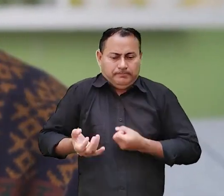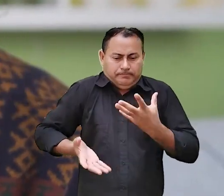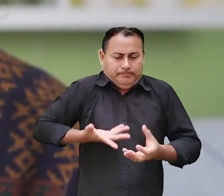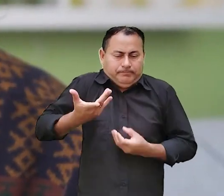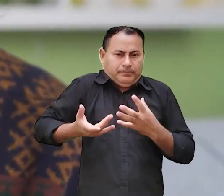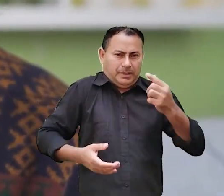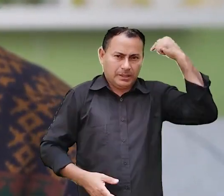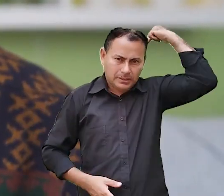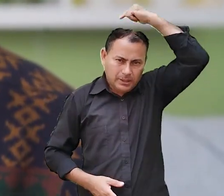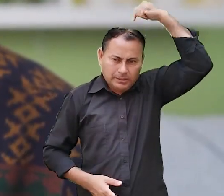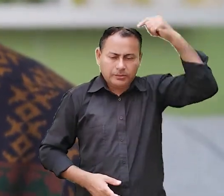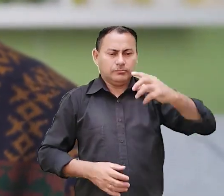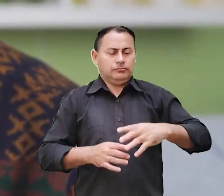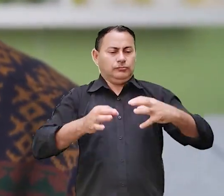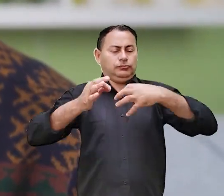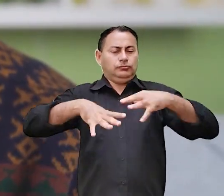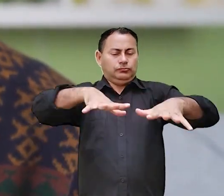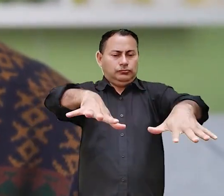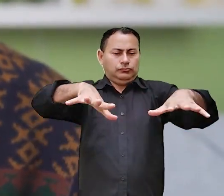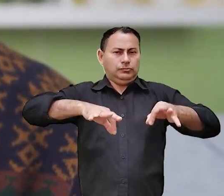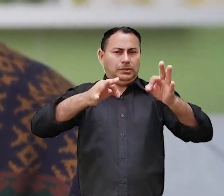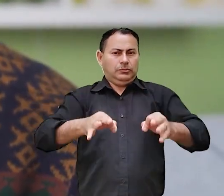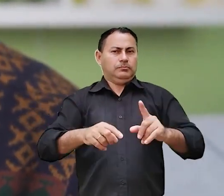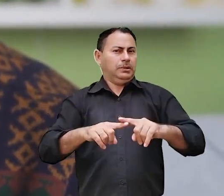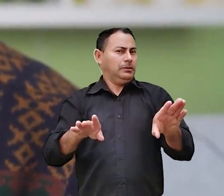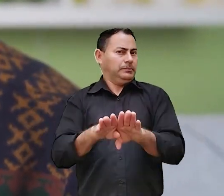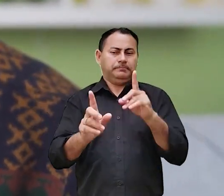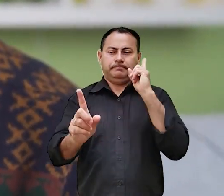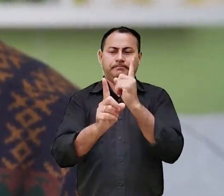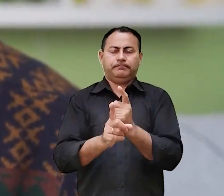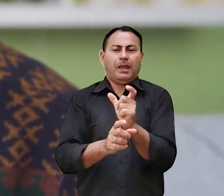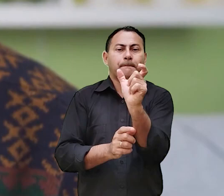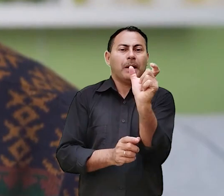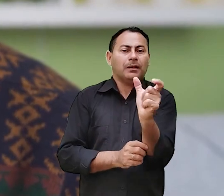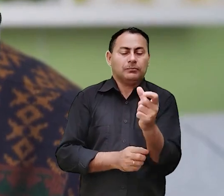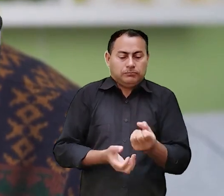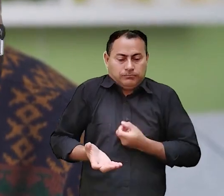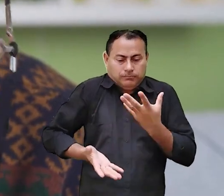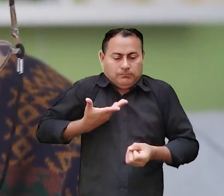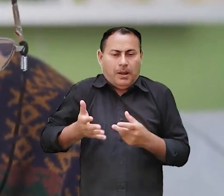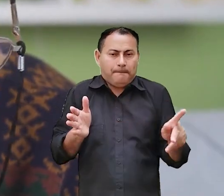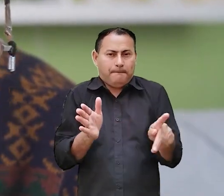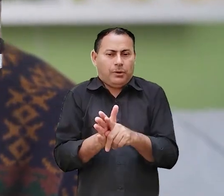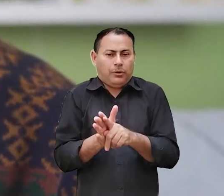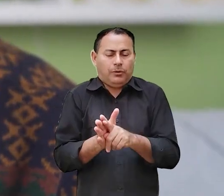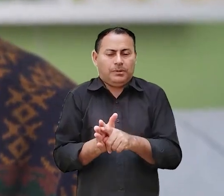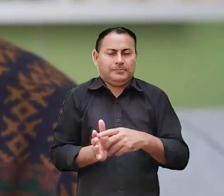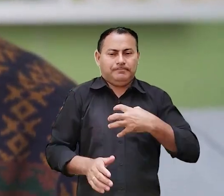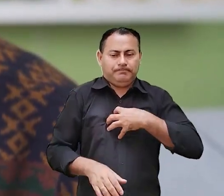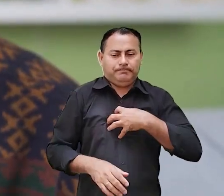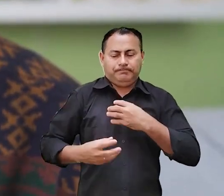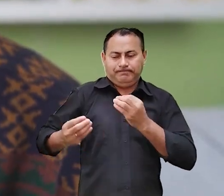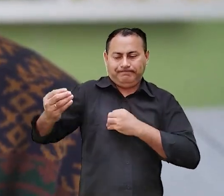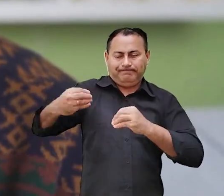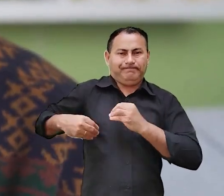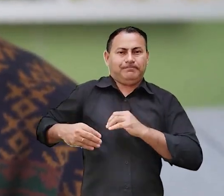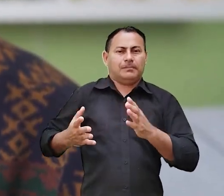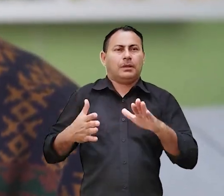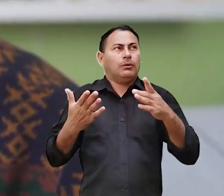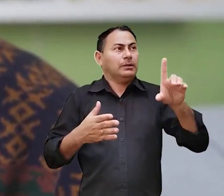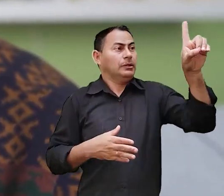conseguem expressar a santidade e a majestade de Deus também não encontram palavras para expressar sua própria situação